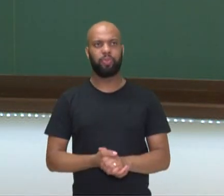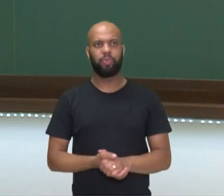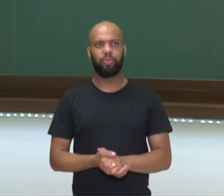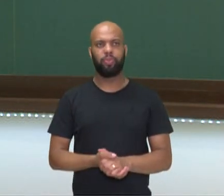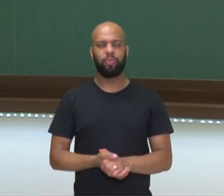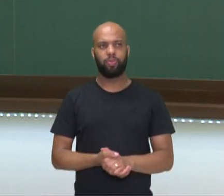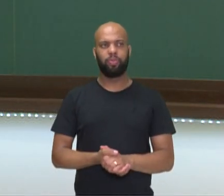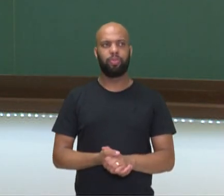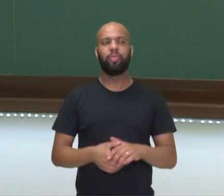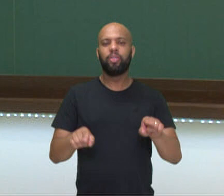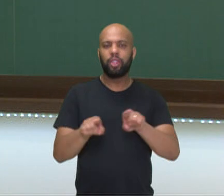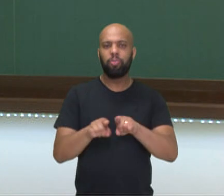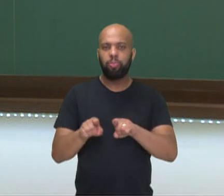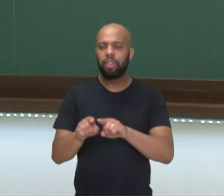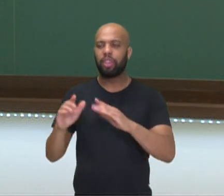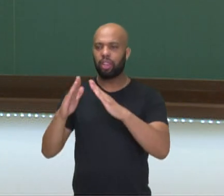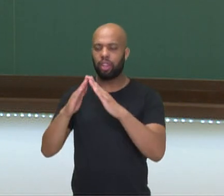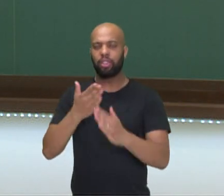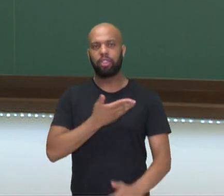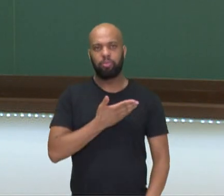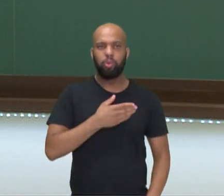casas dos amigos, ok?